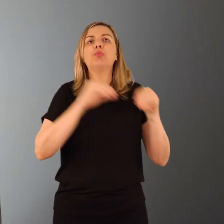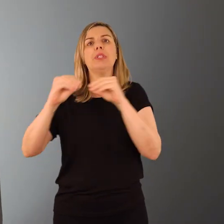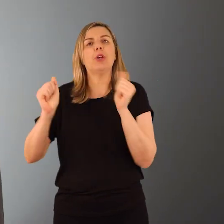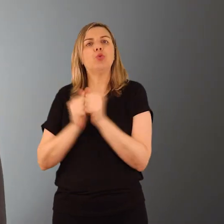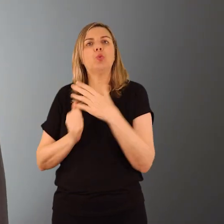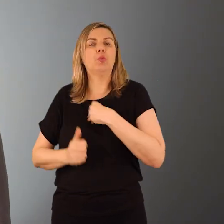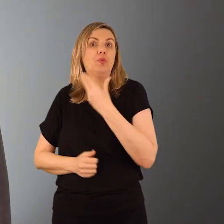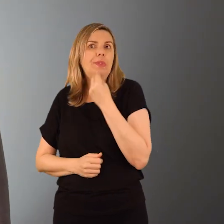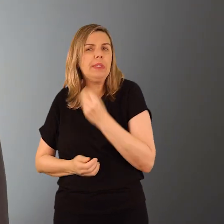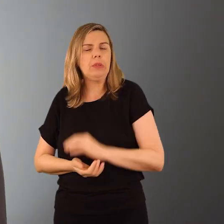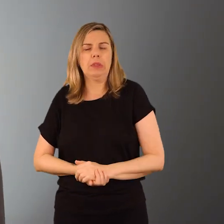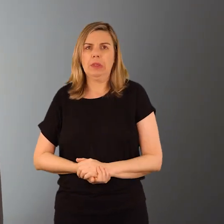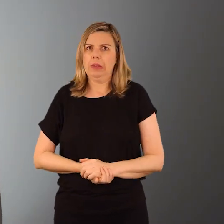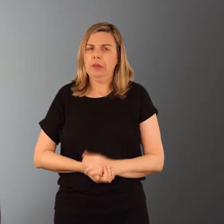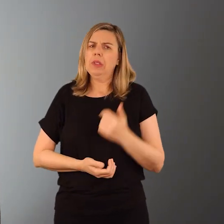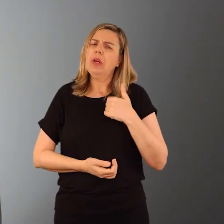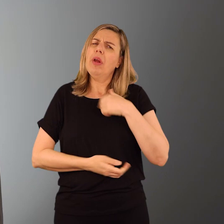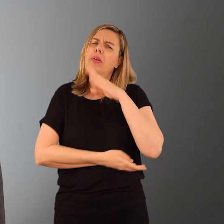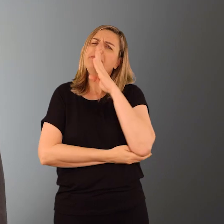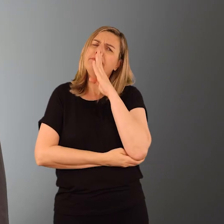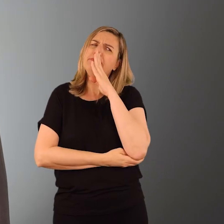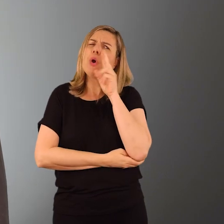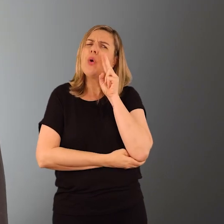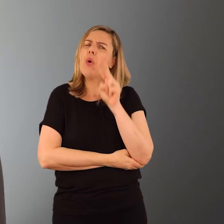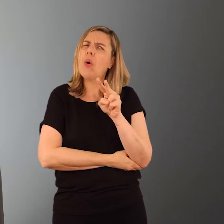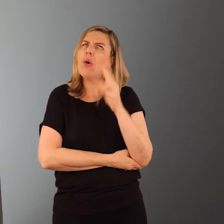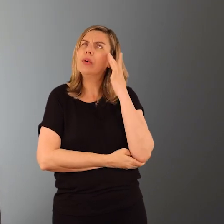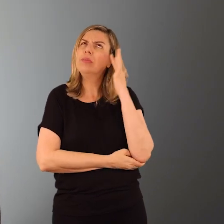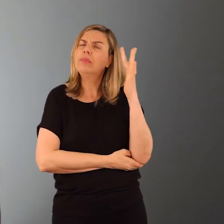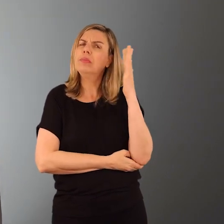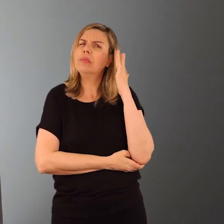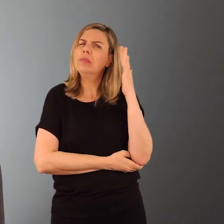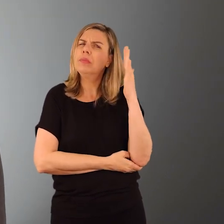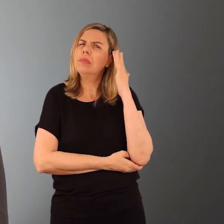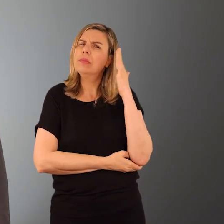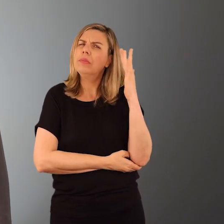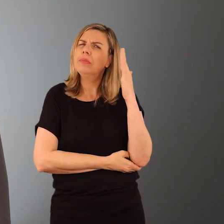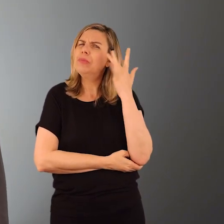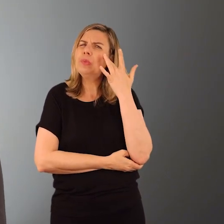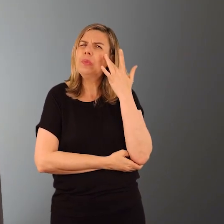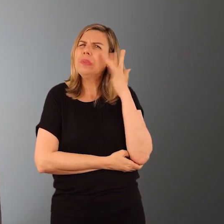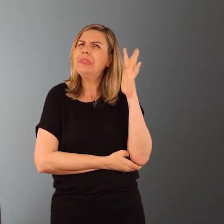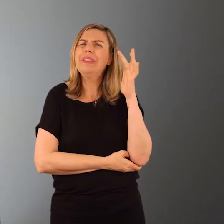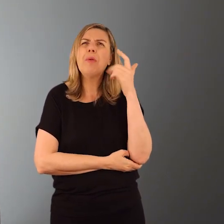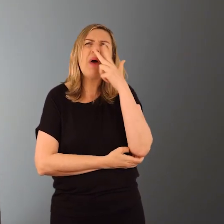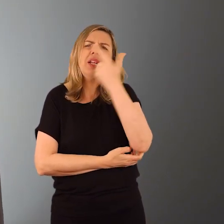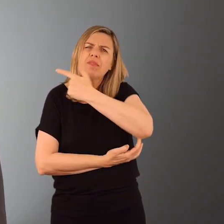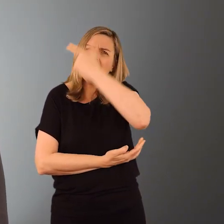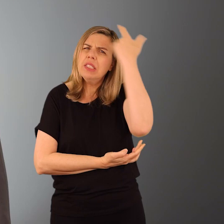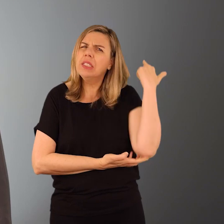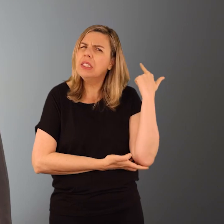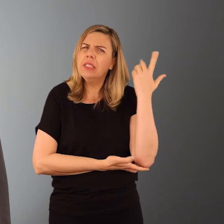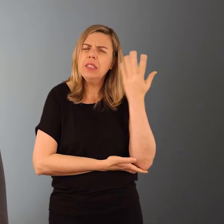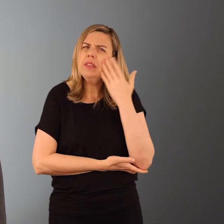dia foi o dia assim, sabe? Que eu fiquei parada, olhando assim, e minha cabeça assim, ficou tudo... Não sei, não tinha pensamento dentro da minha cabeça,